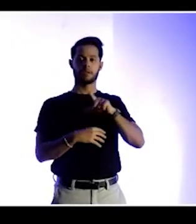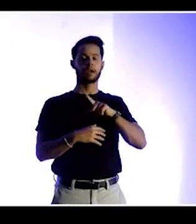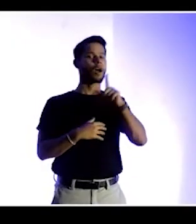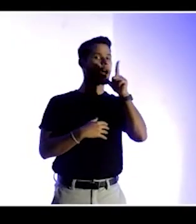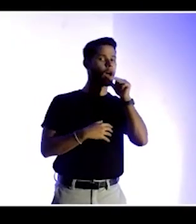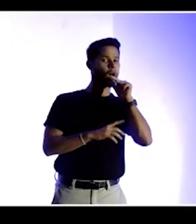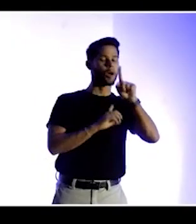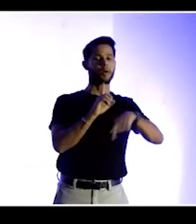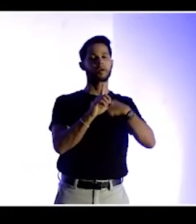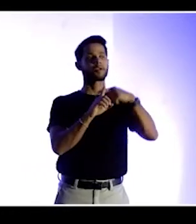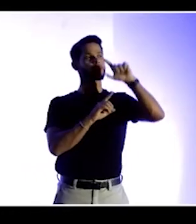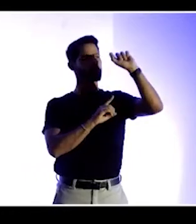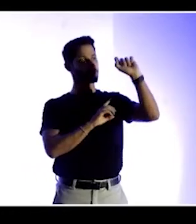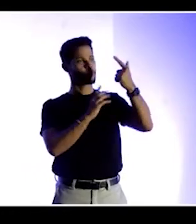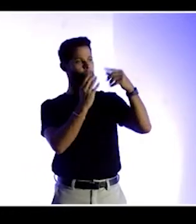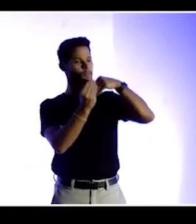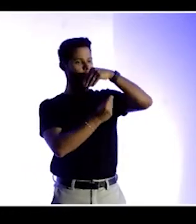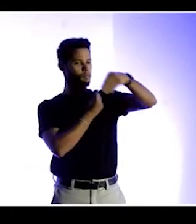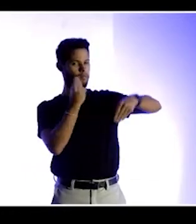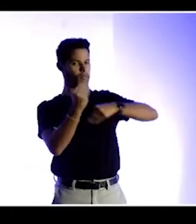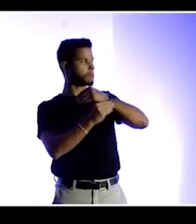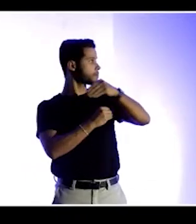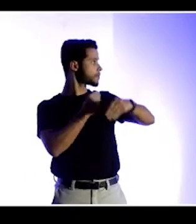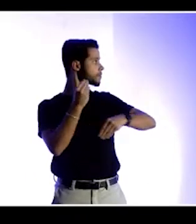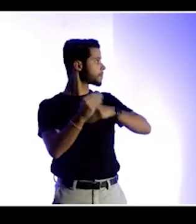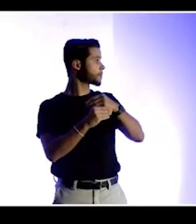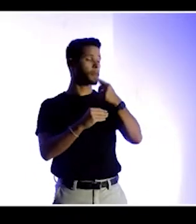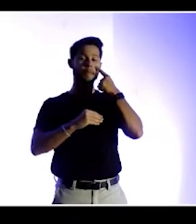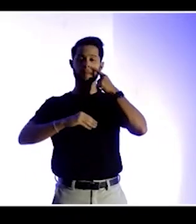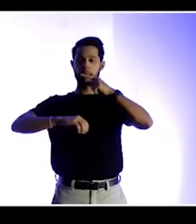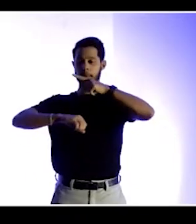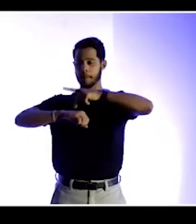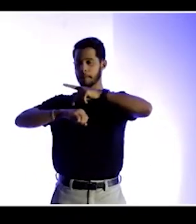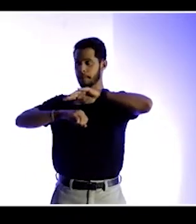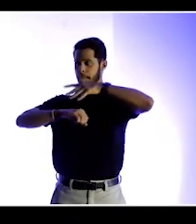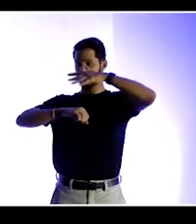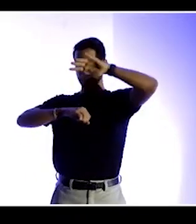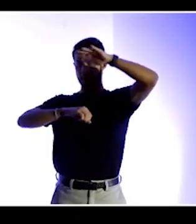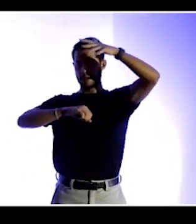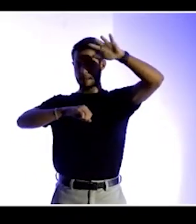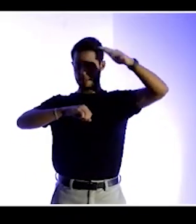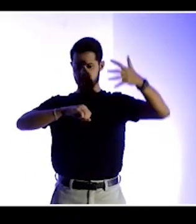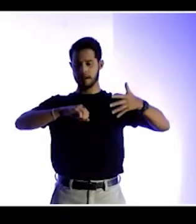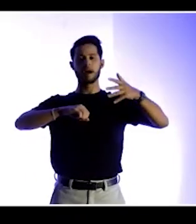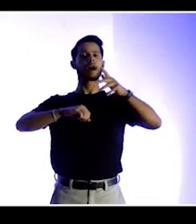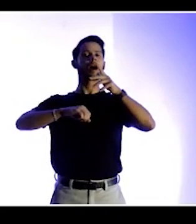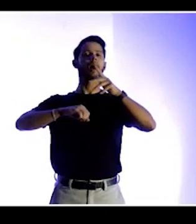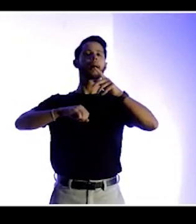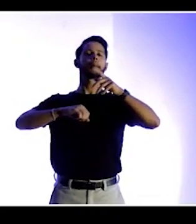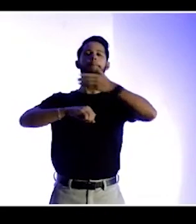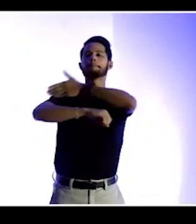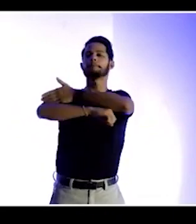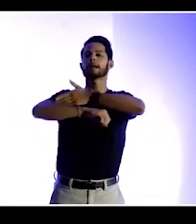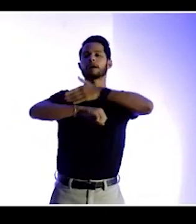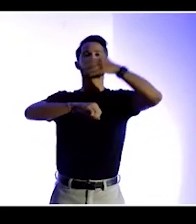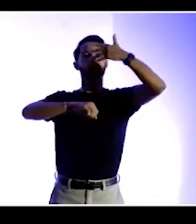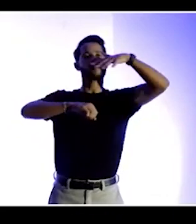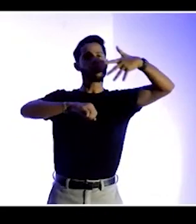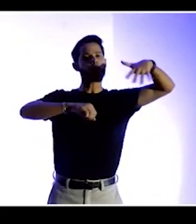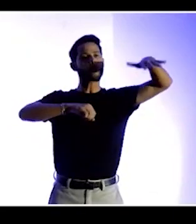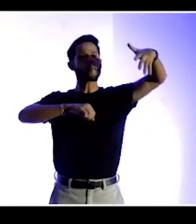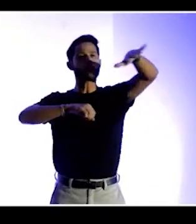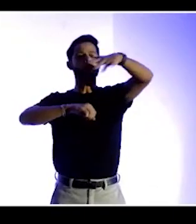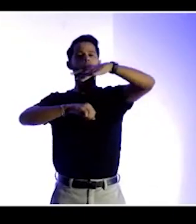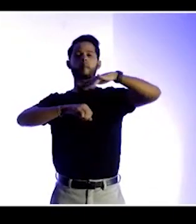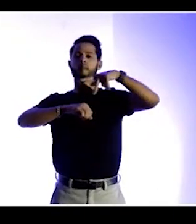que é branquinho aqui é neve. Isso aqui é um lugar remoto lá na China, onde nunca vai ter uma cidade, nunca ninguém vai